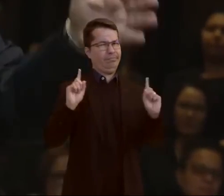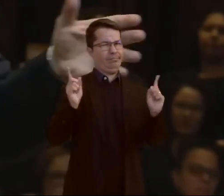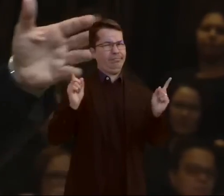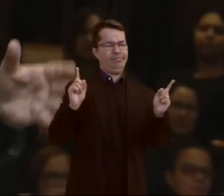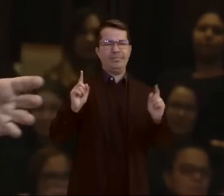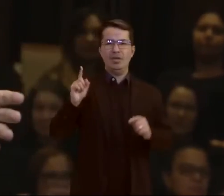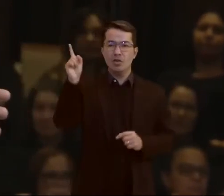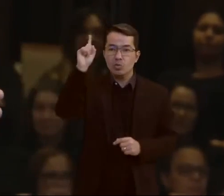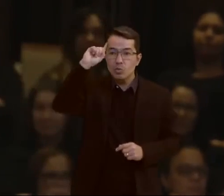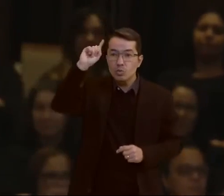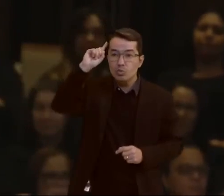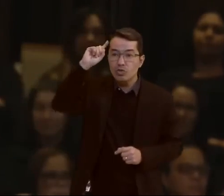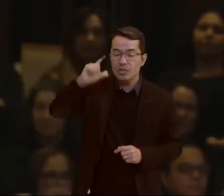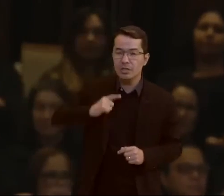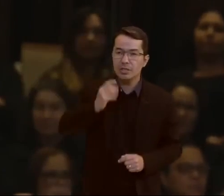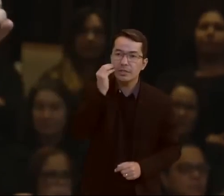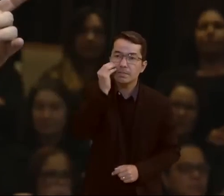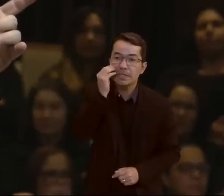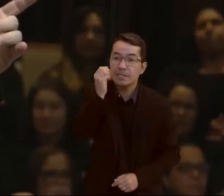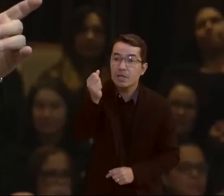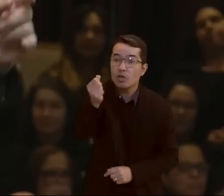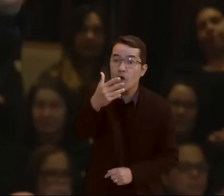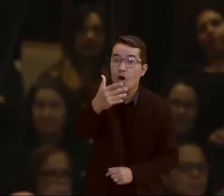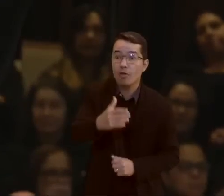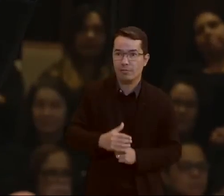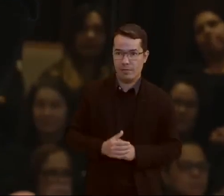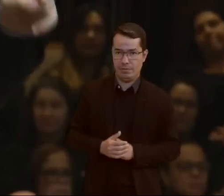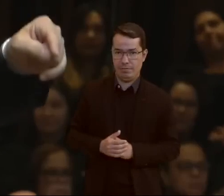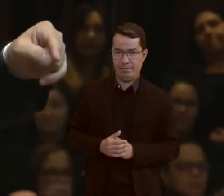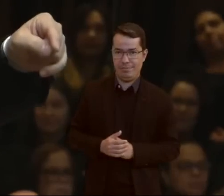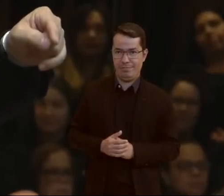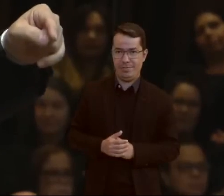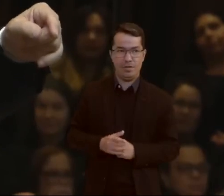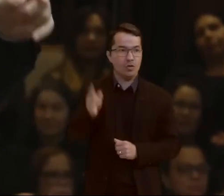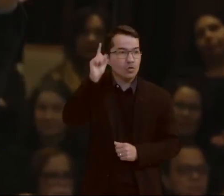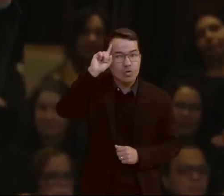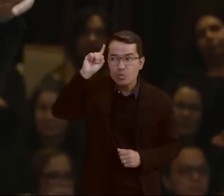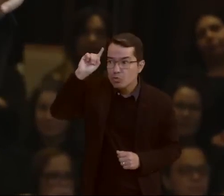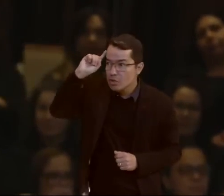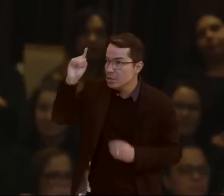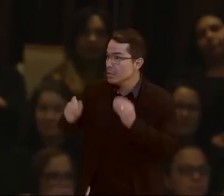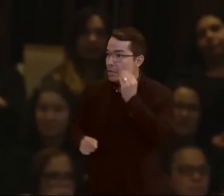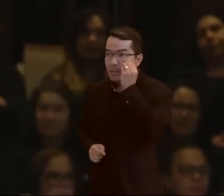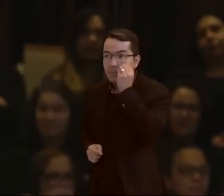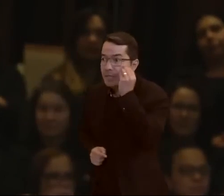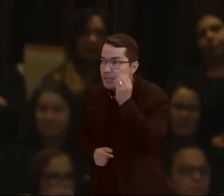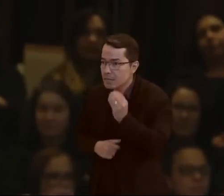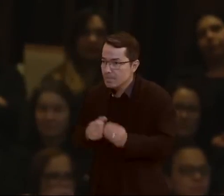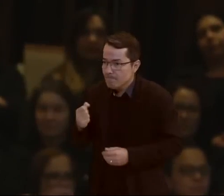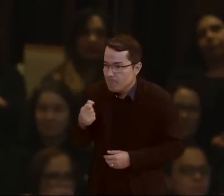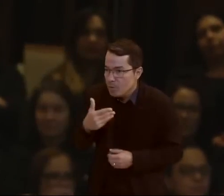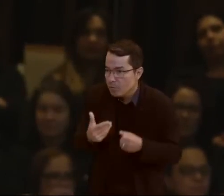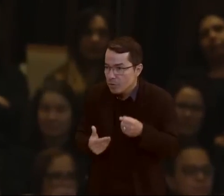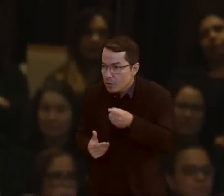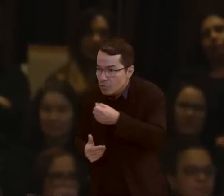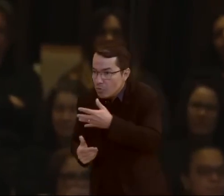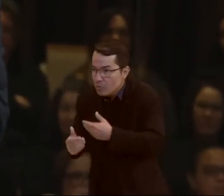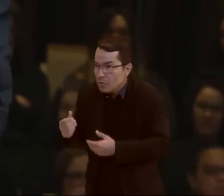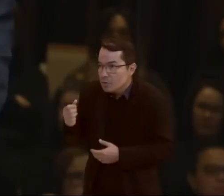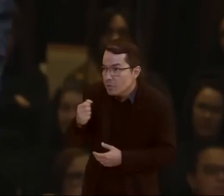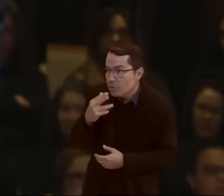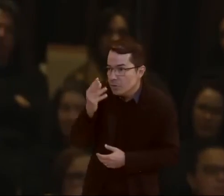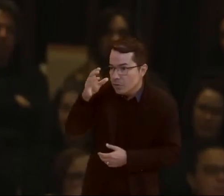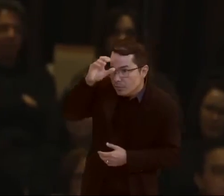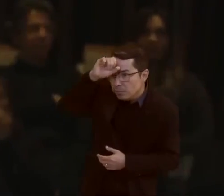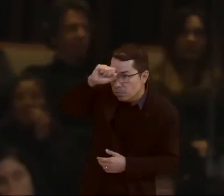Deus está colocando na sua vida, para os quais você vai ter que, com afinco, aprender coisas novas, para